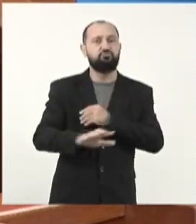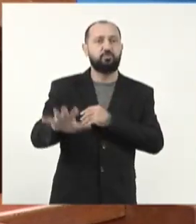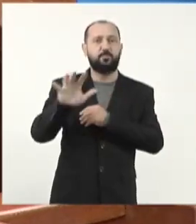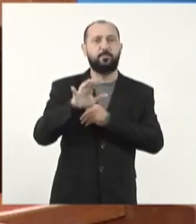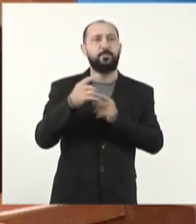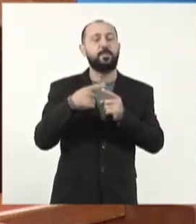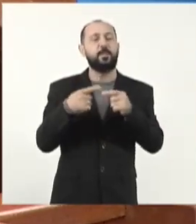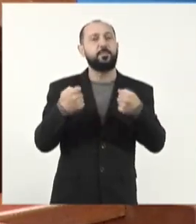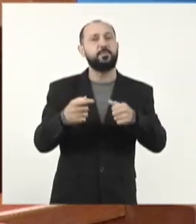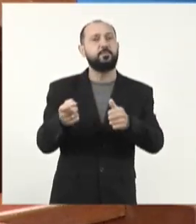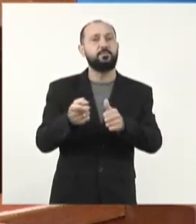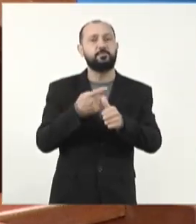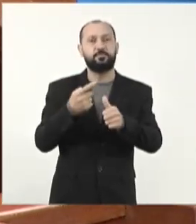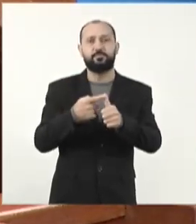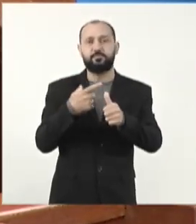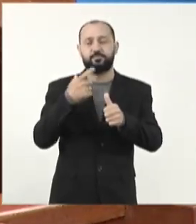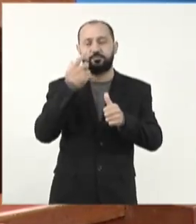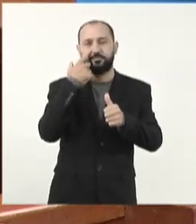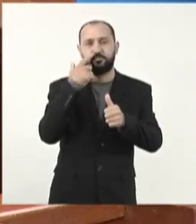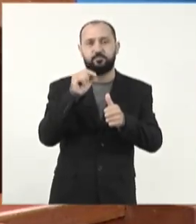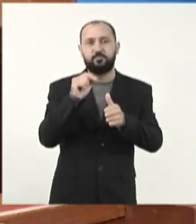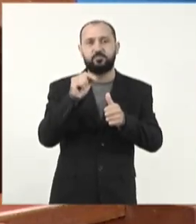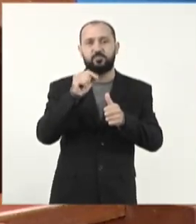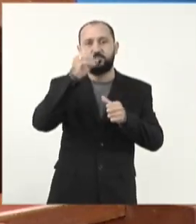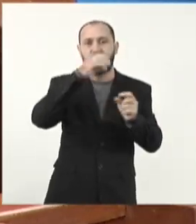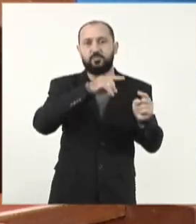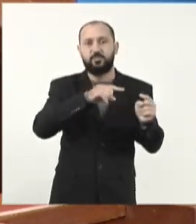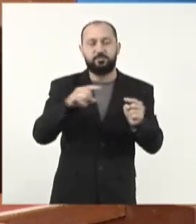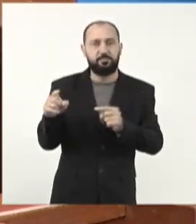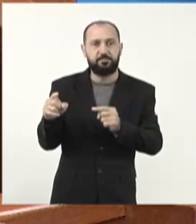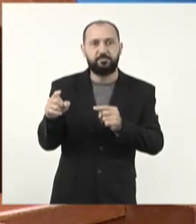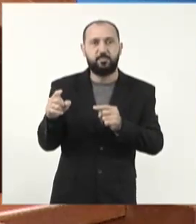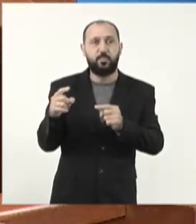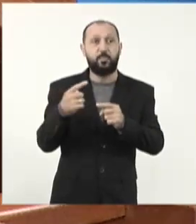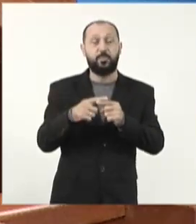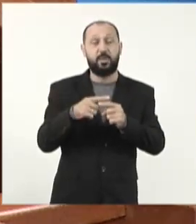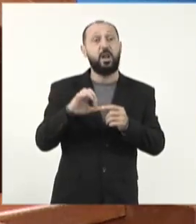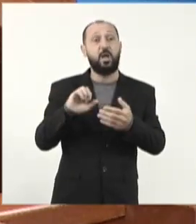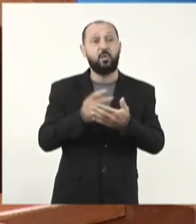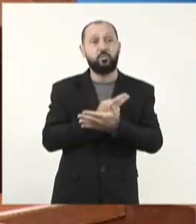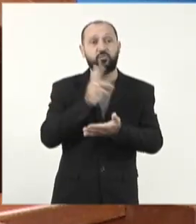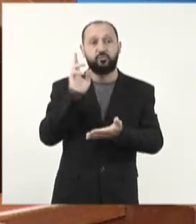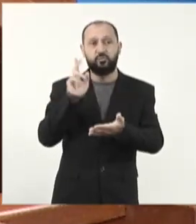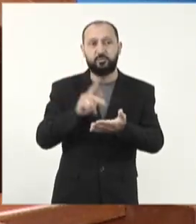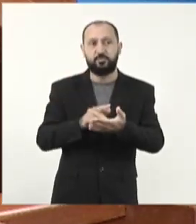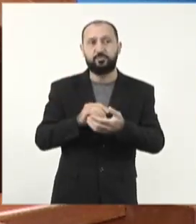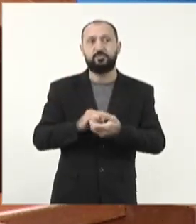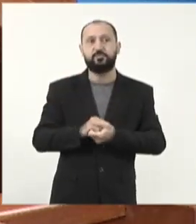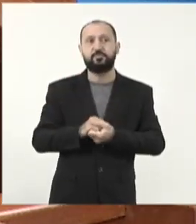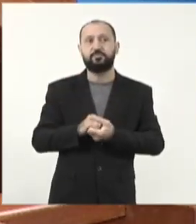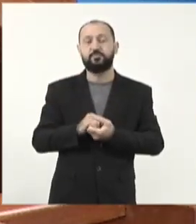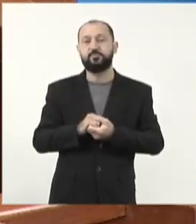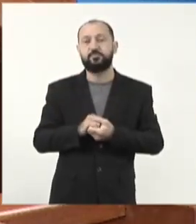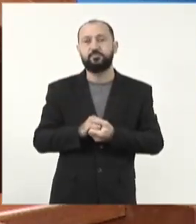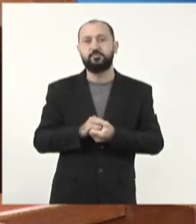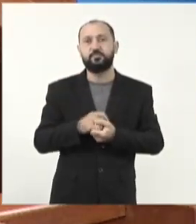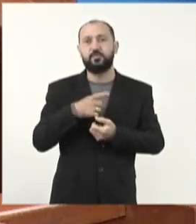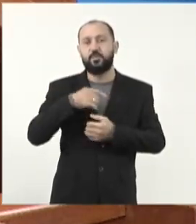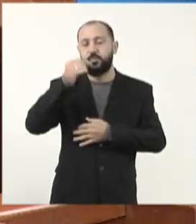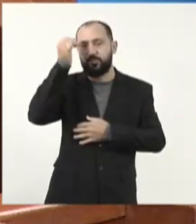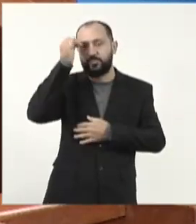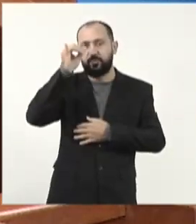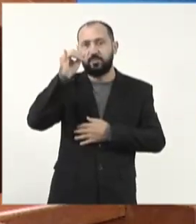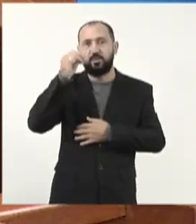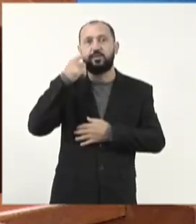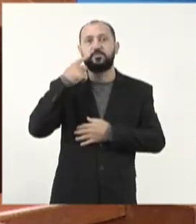é preciso, primeiro, dar visibilidade à violência política de gênero, porque ela ocorre verdadeiramente, e para combater,